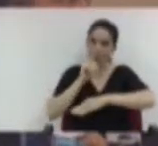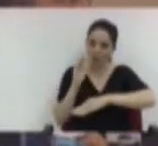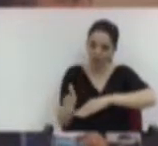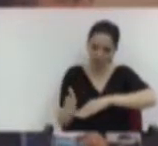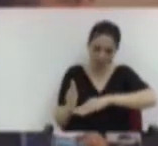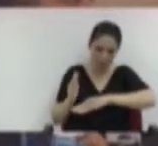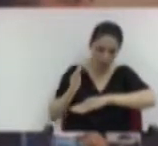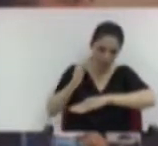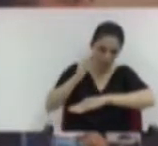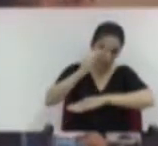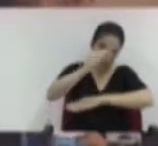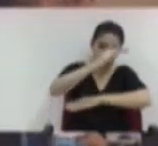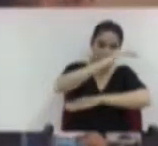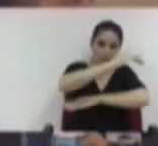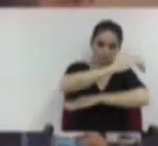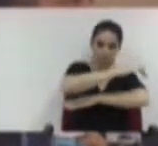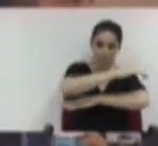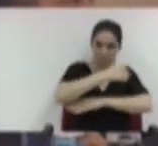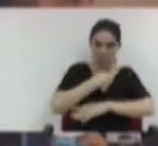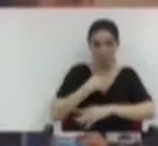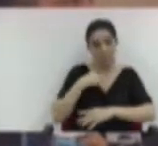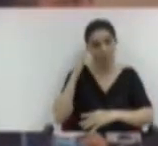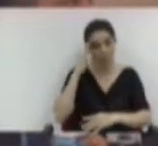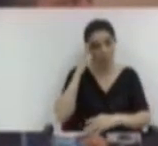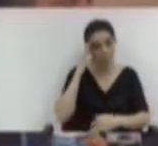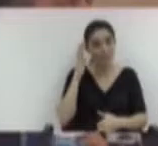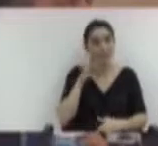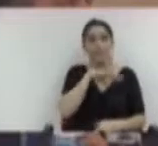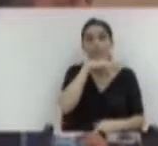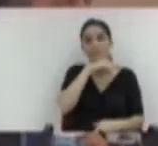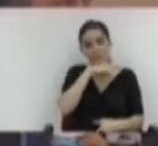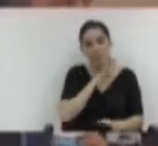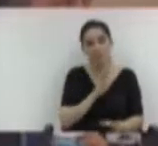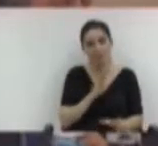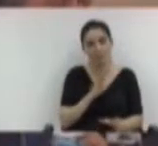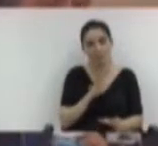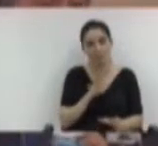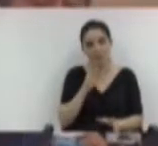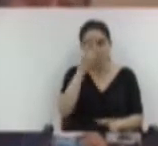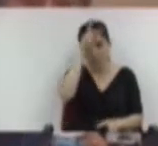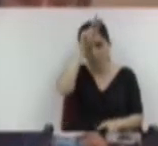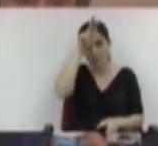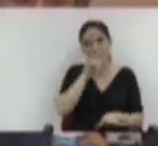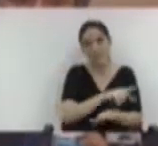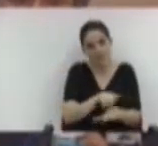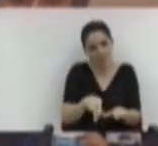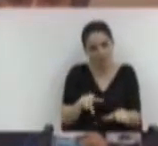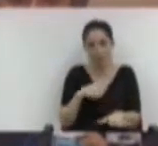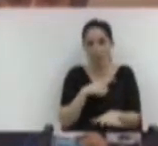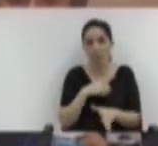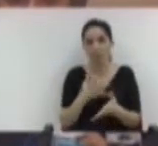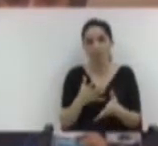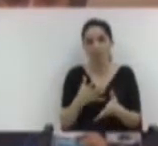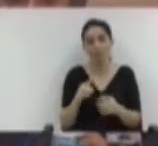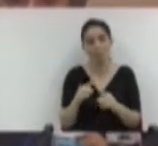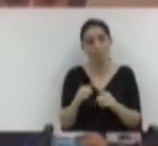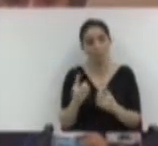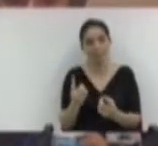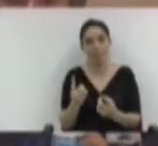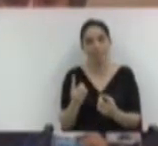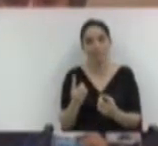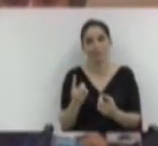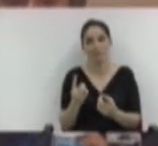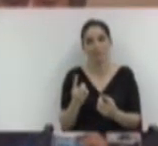Eu entendo o vereador Tigrão, bichinho daqui, bichinho dali, só que é o seguinte, meu amigo, vereador. Isso